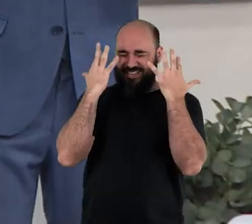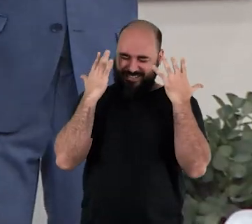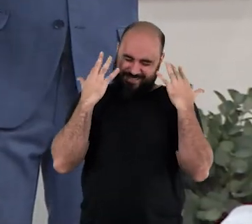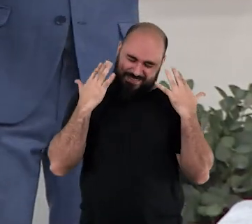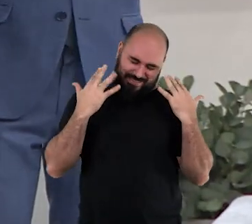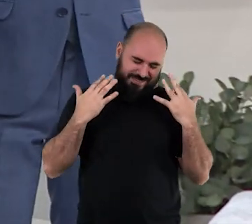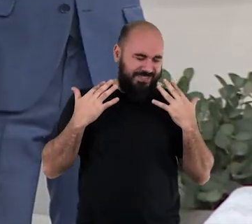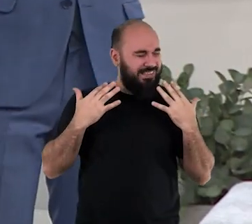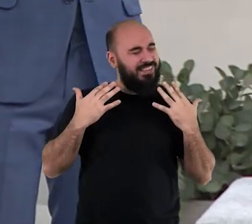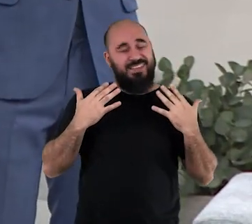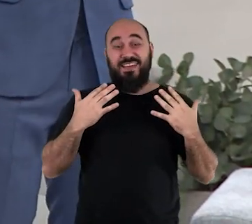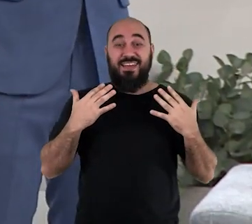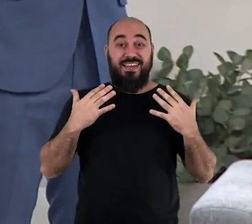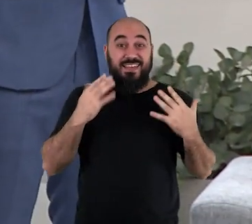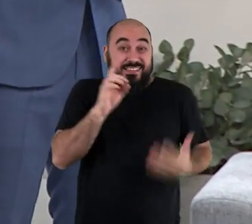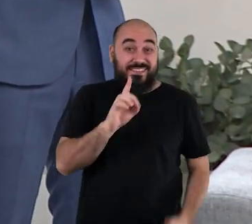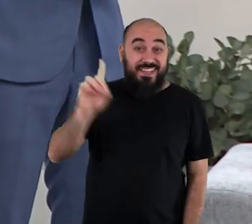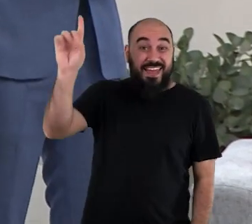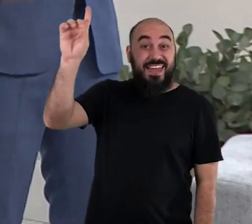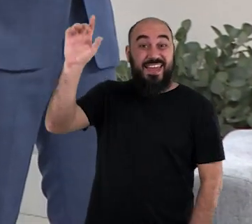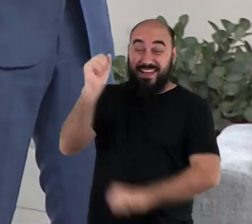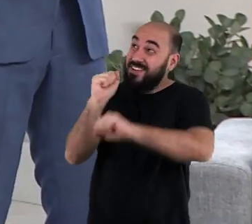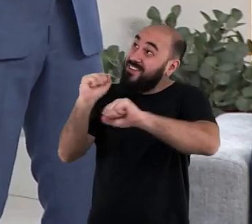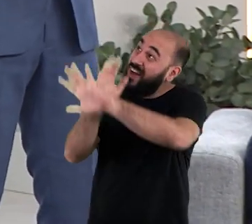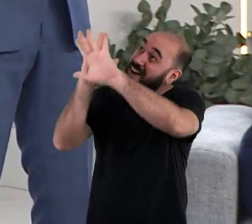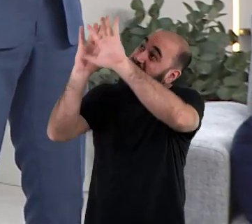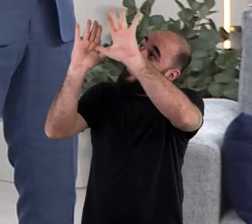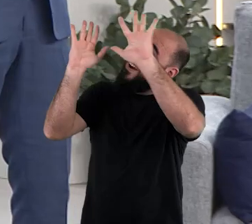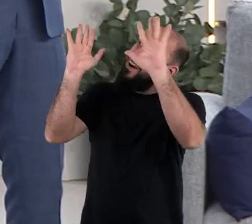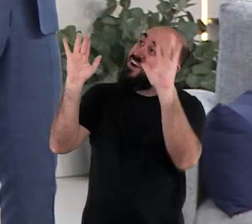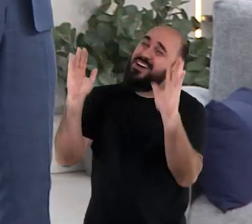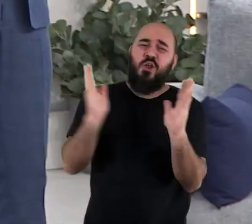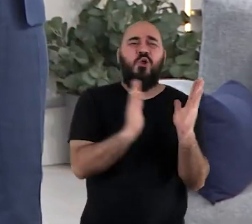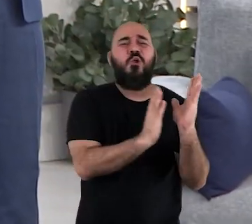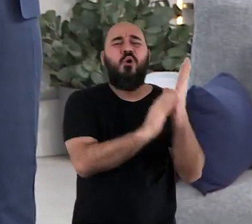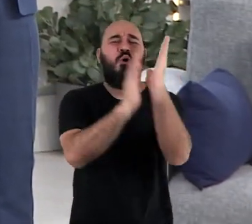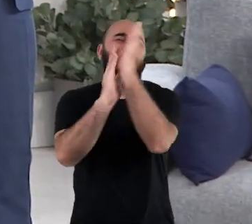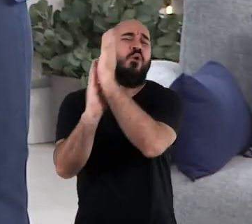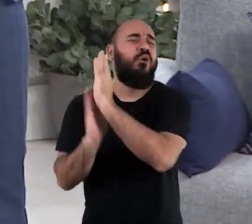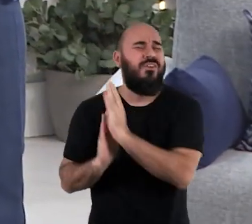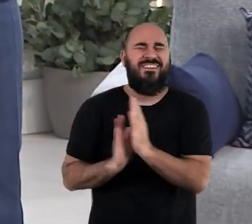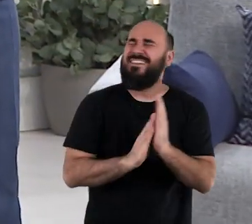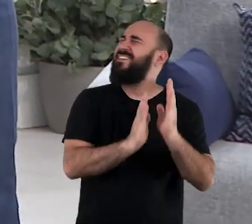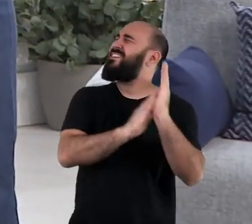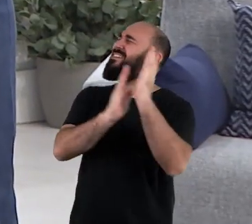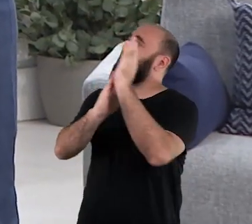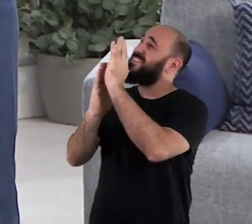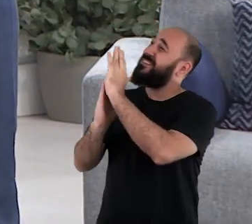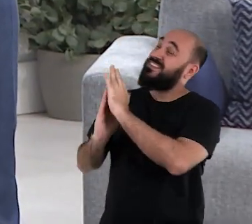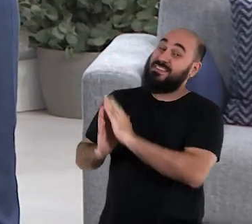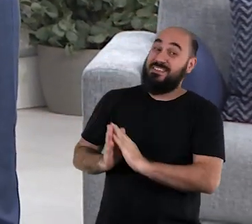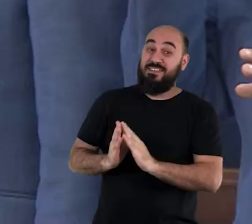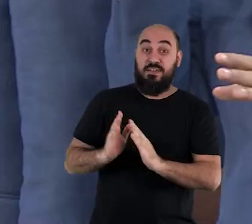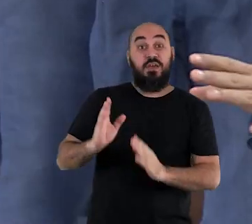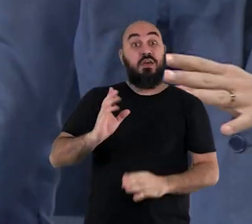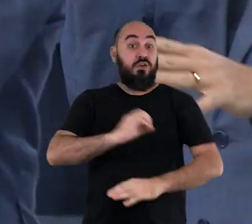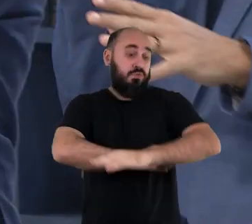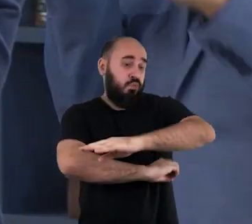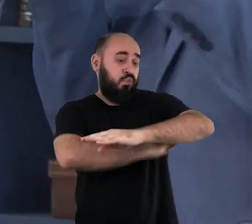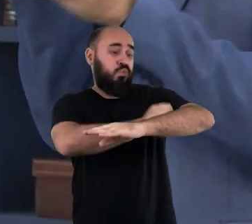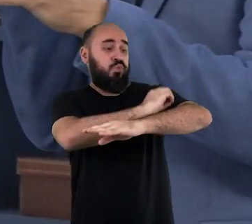recebidas. A Deus seja glória e todo louvor, no princípio desse